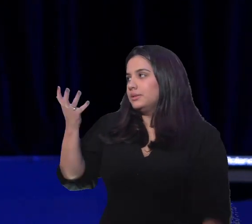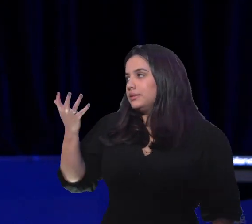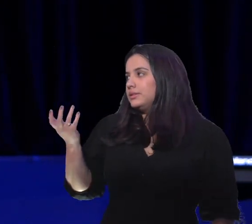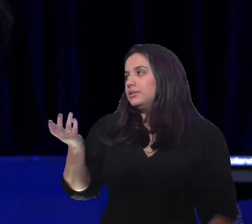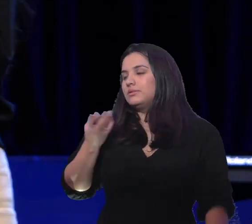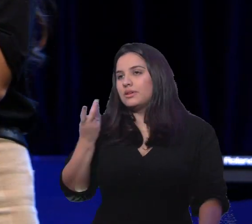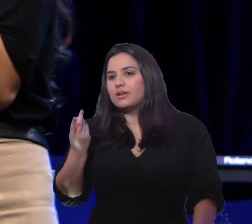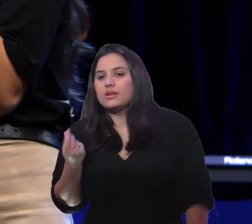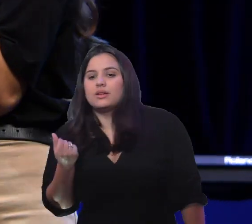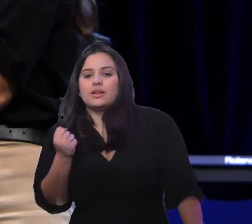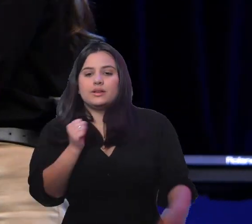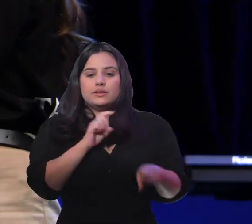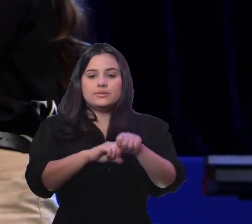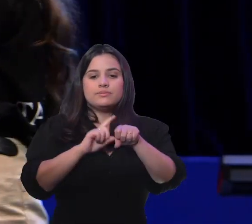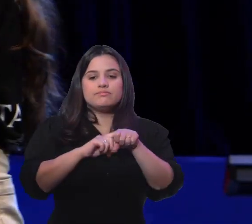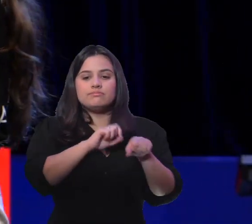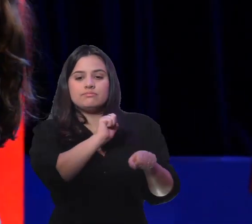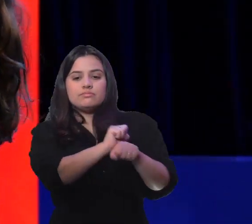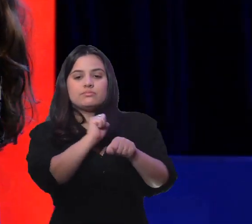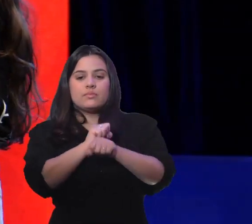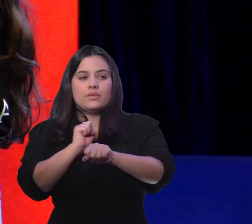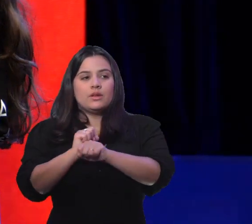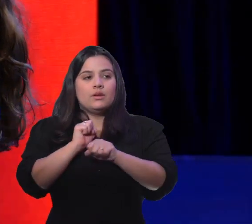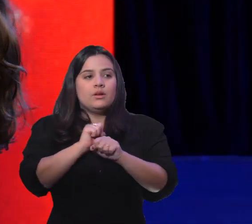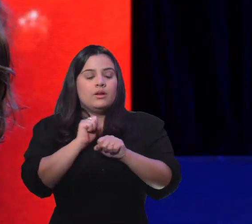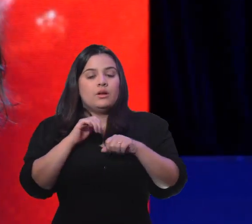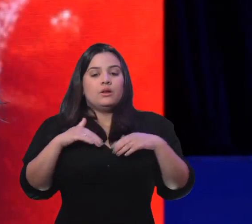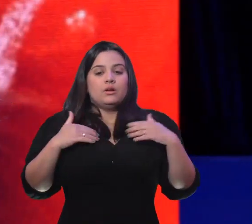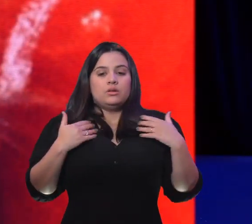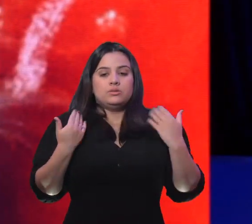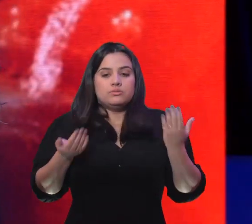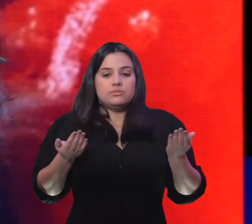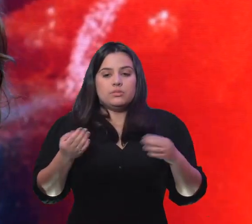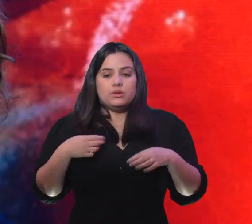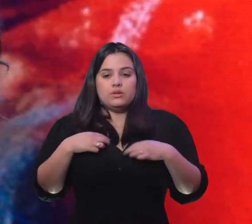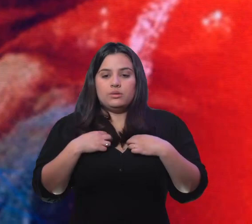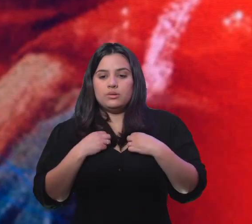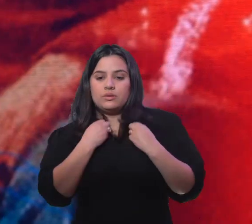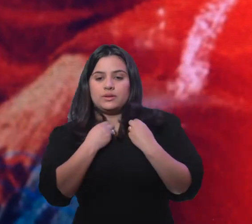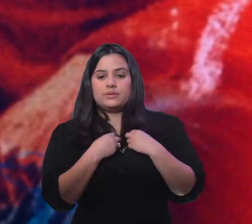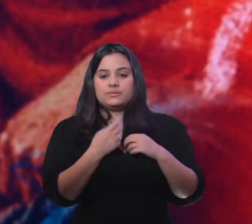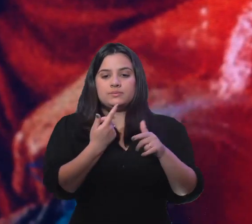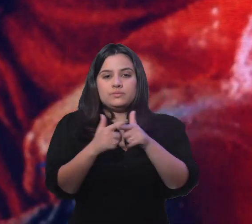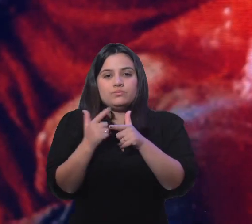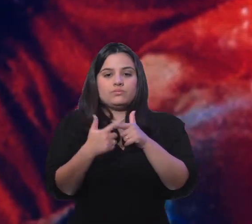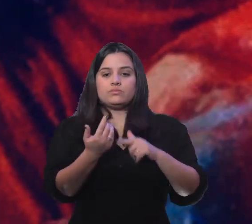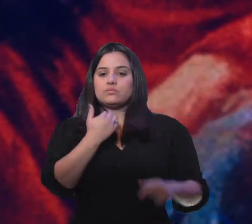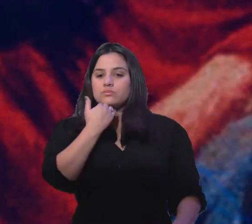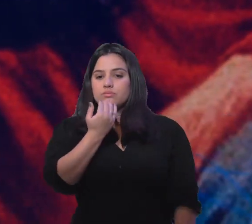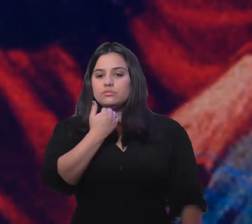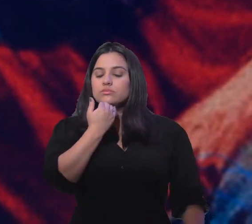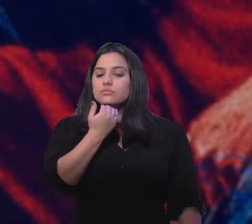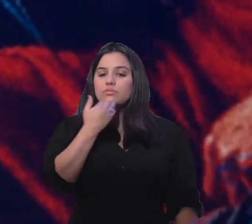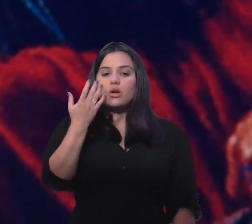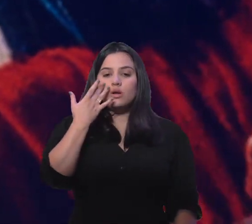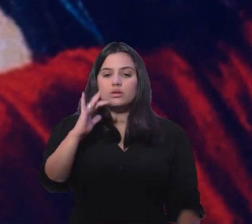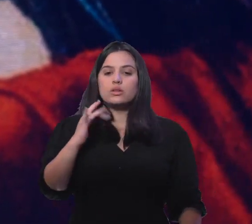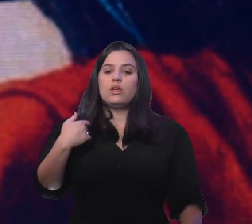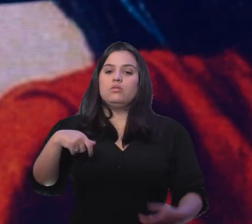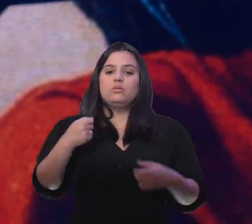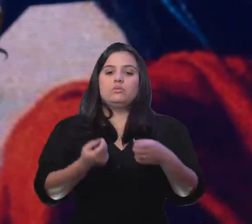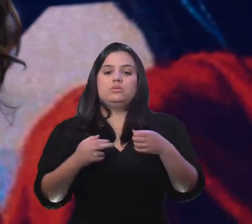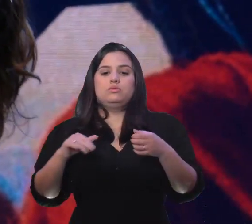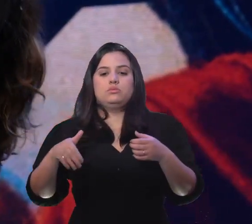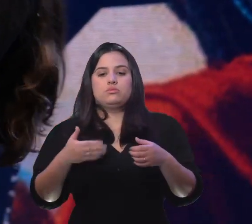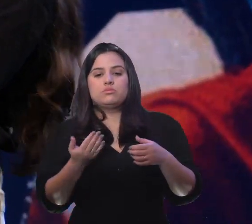Fiquei ali um tempinho e tal, deu, cara, vai que, tipo, deu ruim lá, elas não conseguiram descer, sei lá, vou subir de novo.